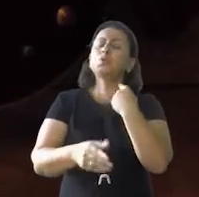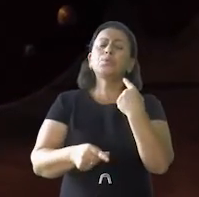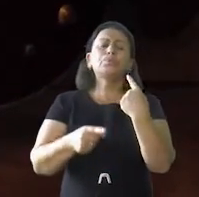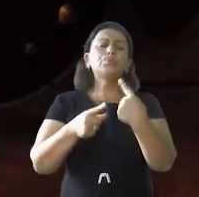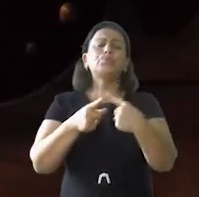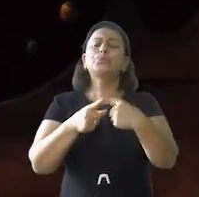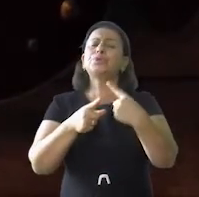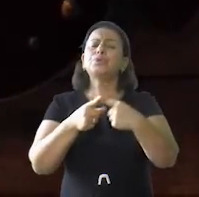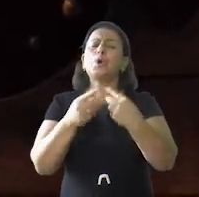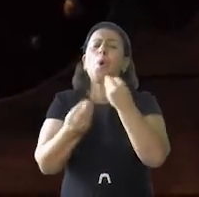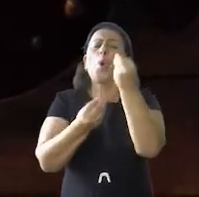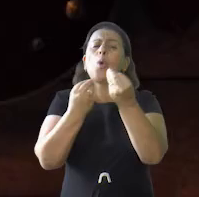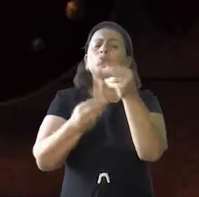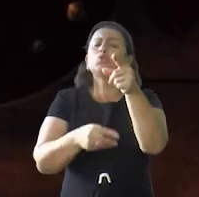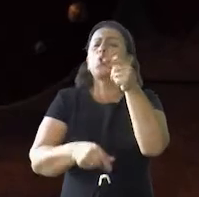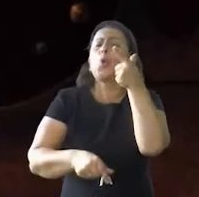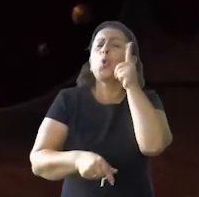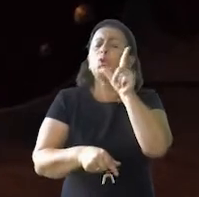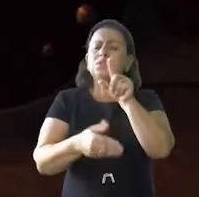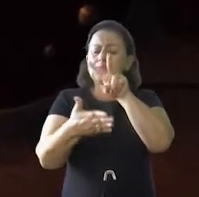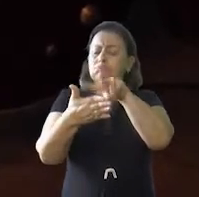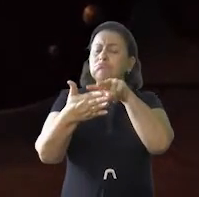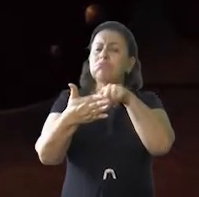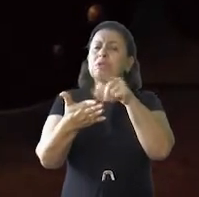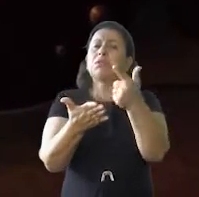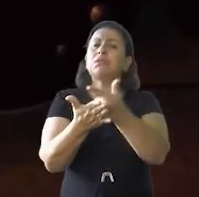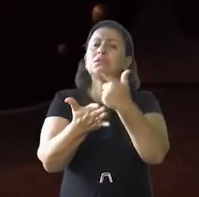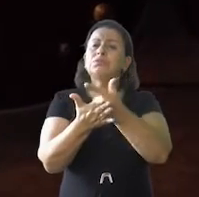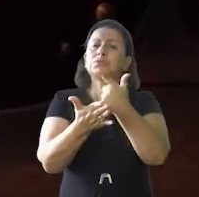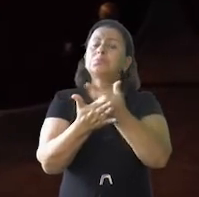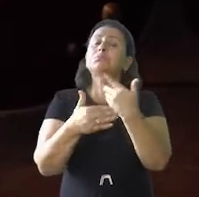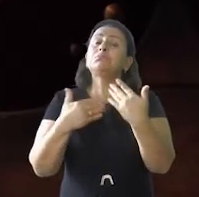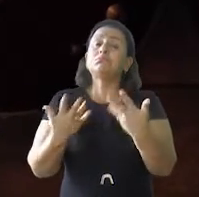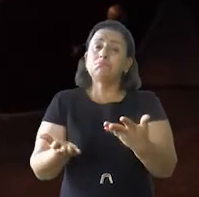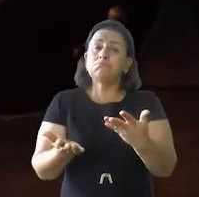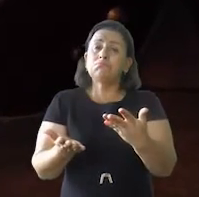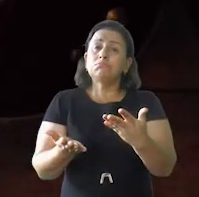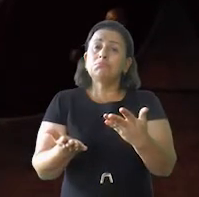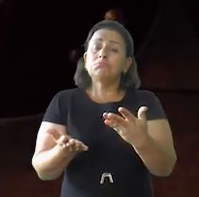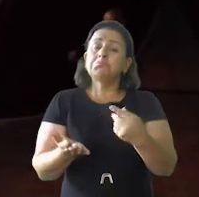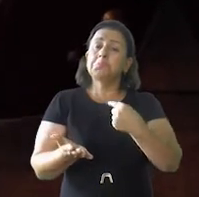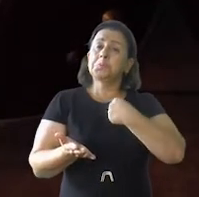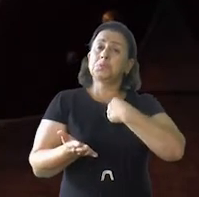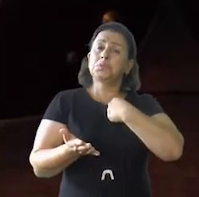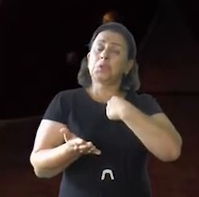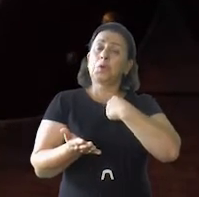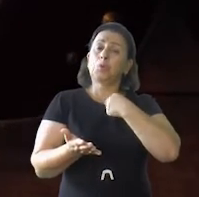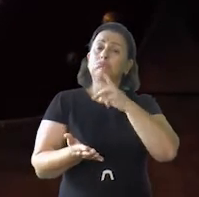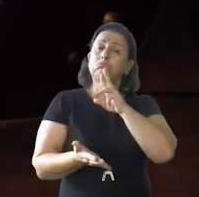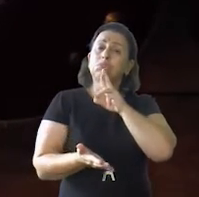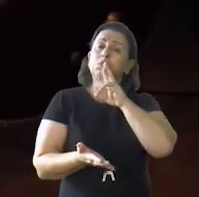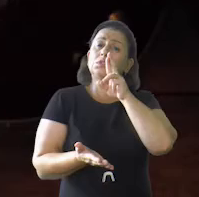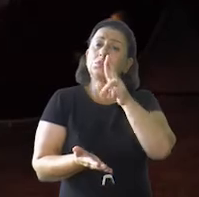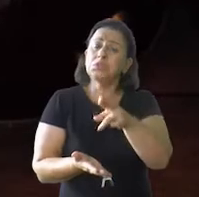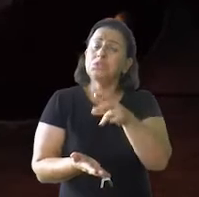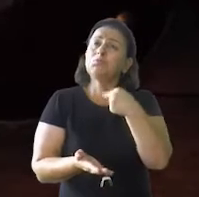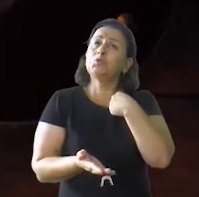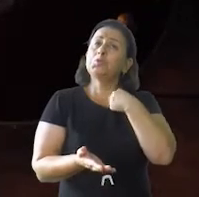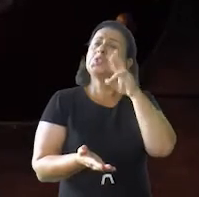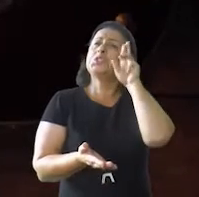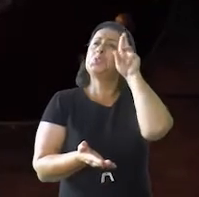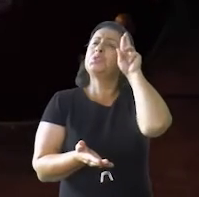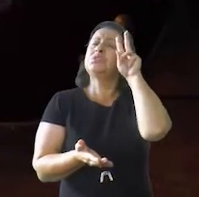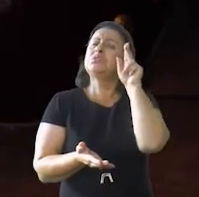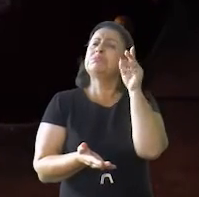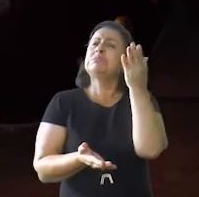perguntou pra gente, Vlad, como é que tu faz pra ler teus livros, né? E aí que me veio, né, a